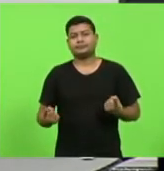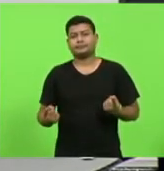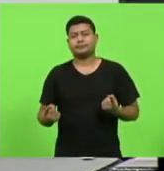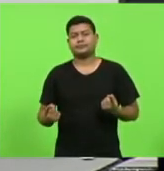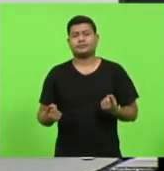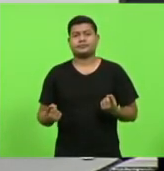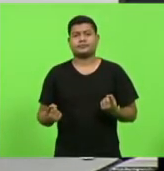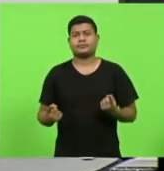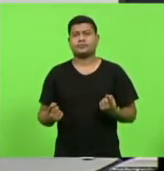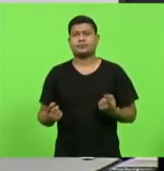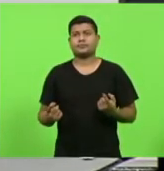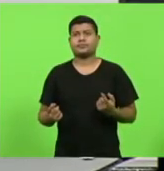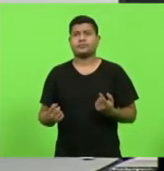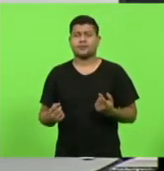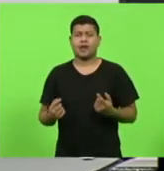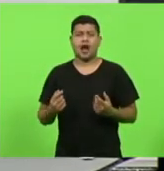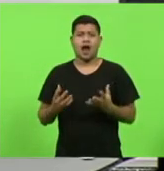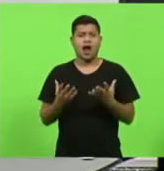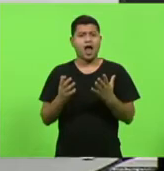são